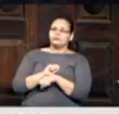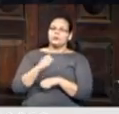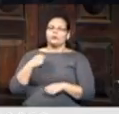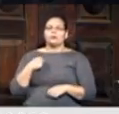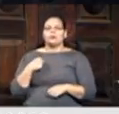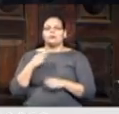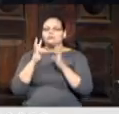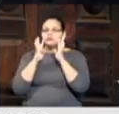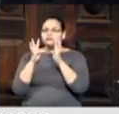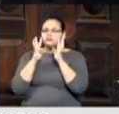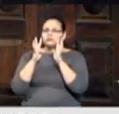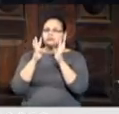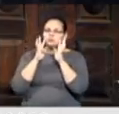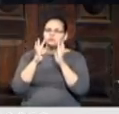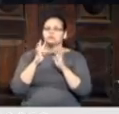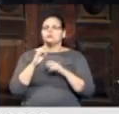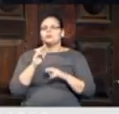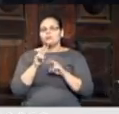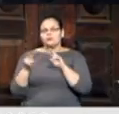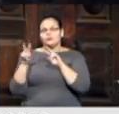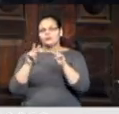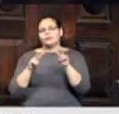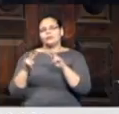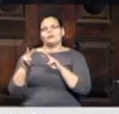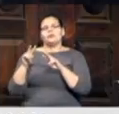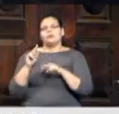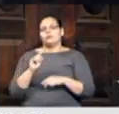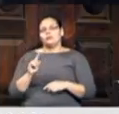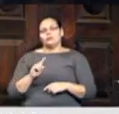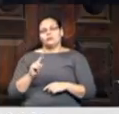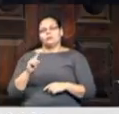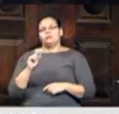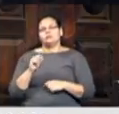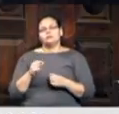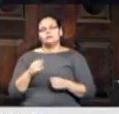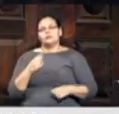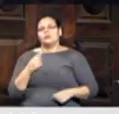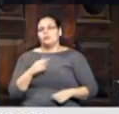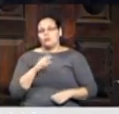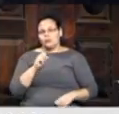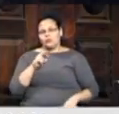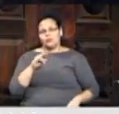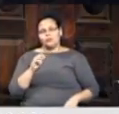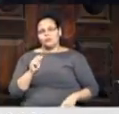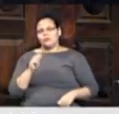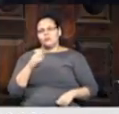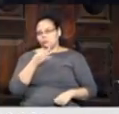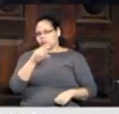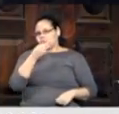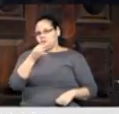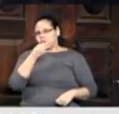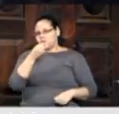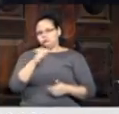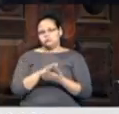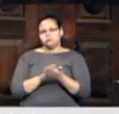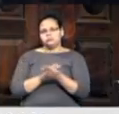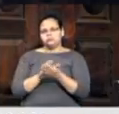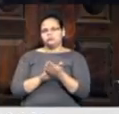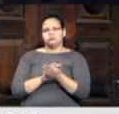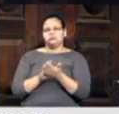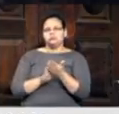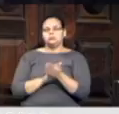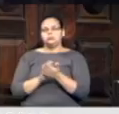insinua. Não há sereia para encantar ninguém, não há sirene para avisar alguém que algo se